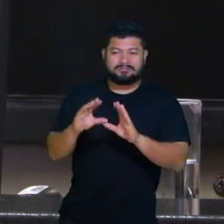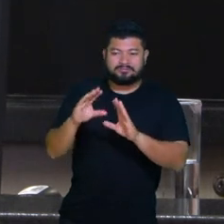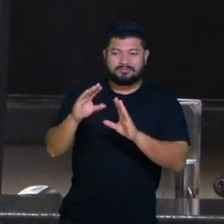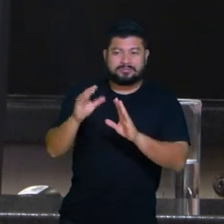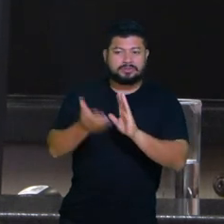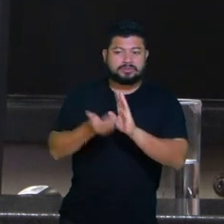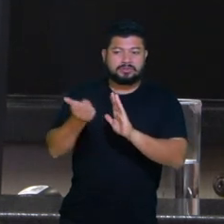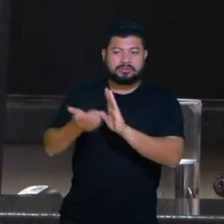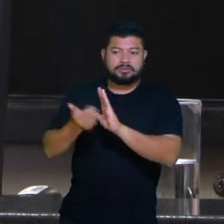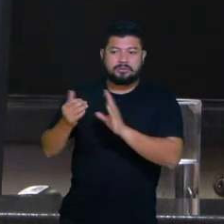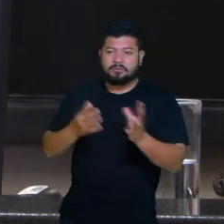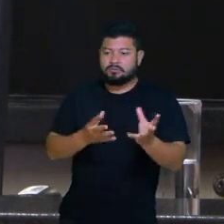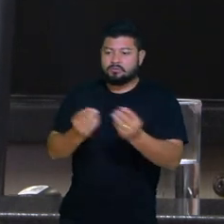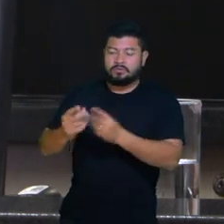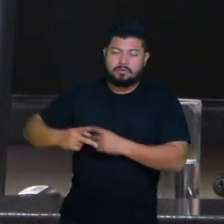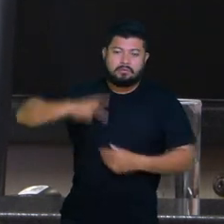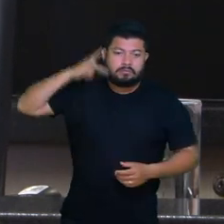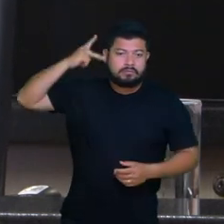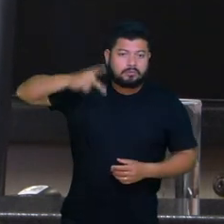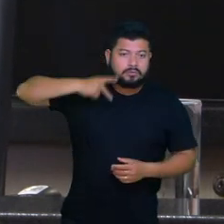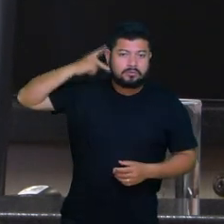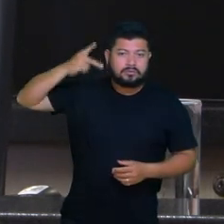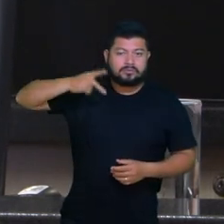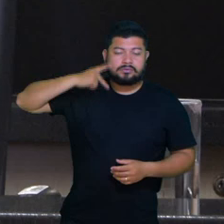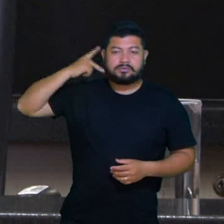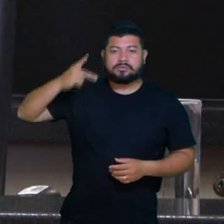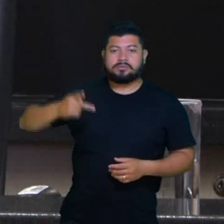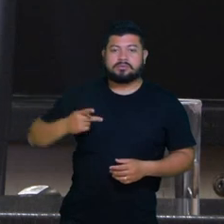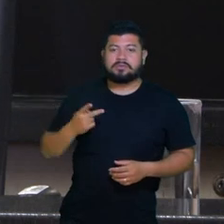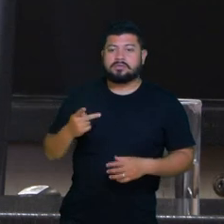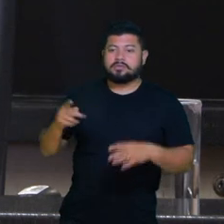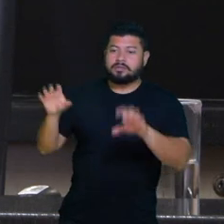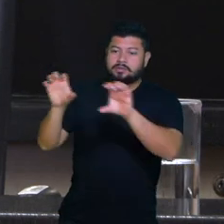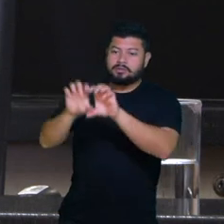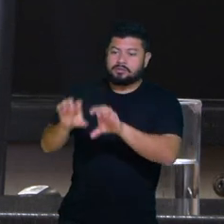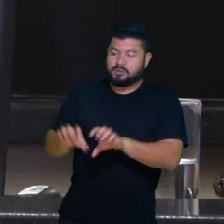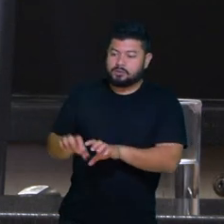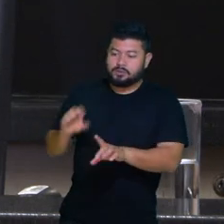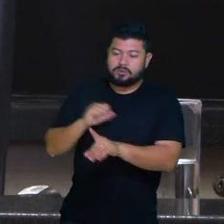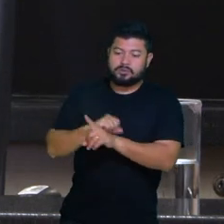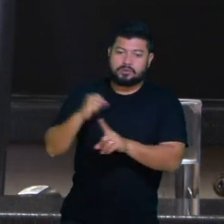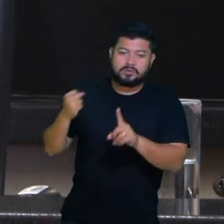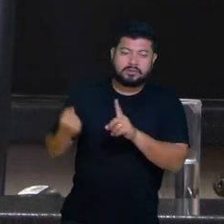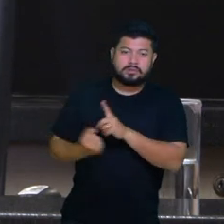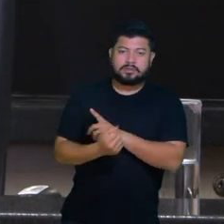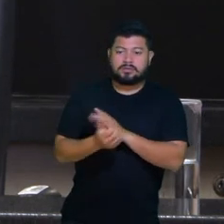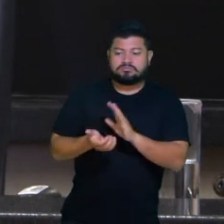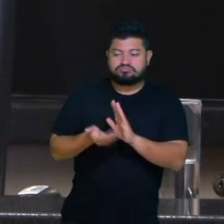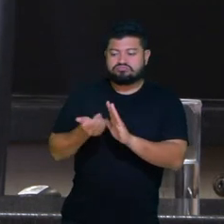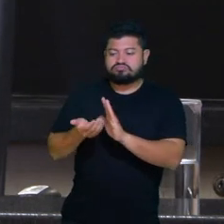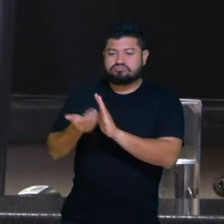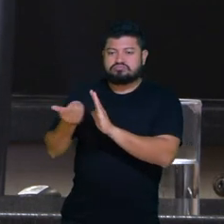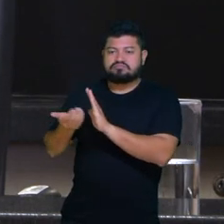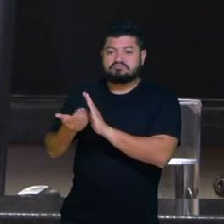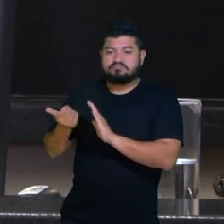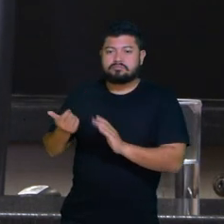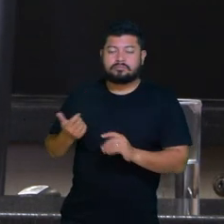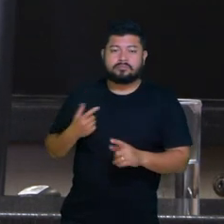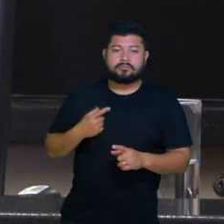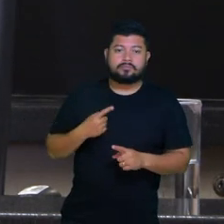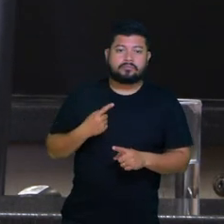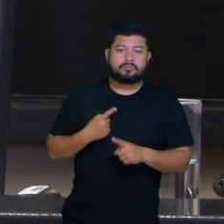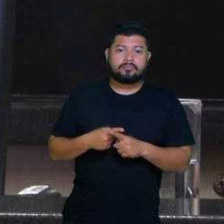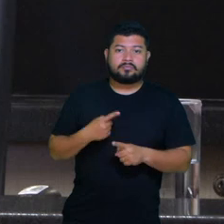muitas políticas de muitas estruturas sociais né em nome da